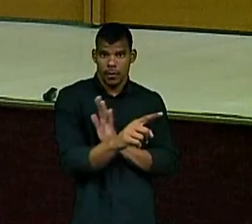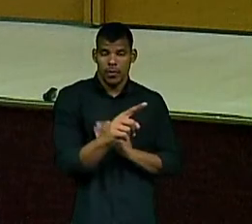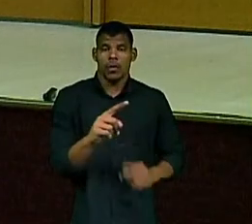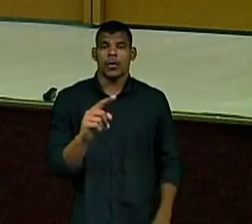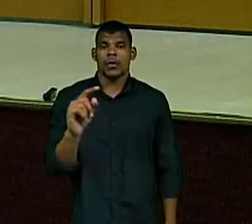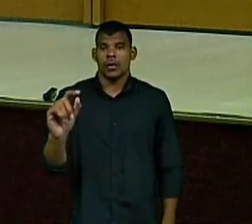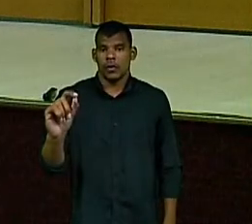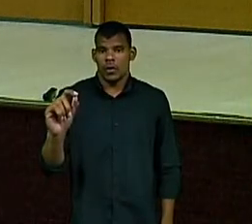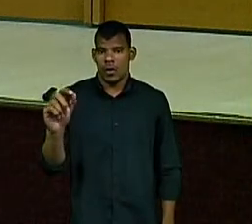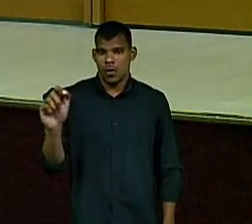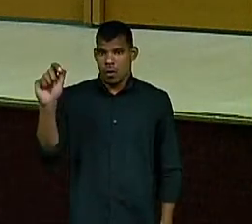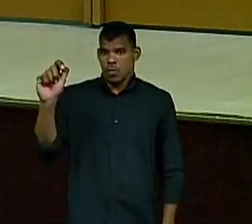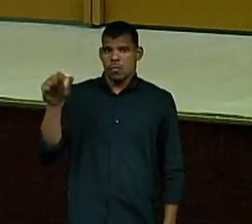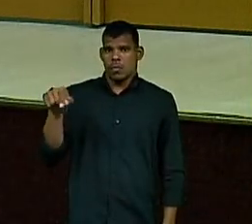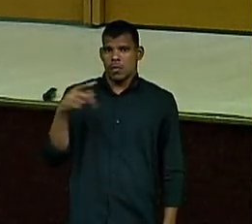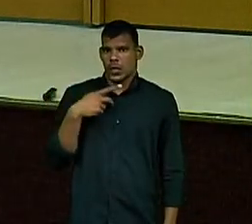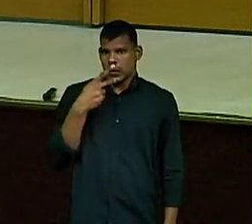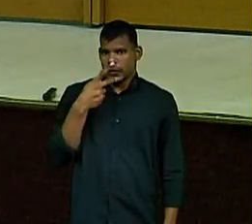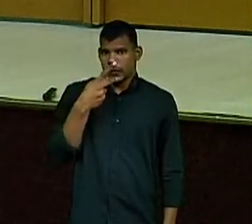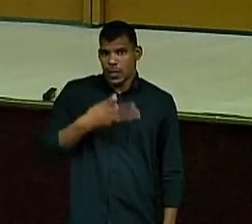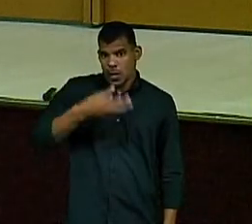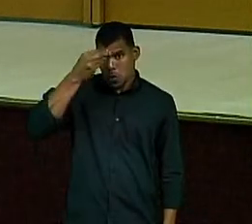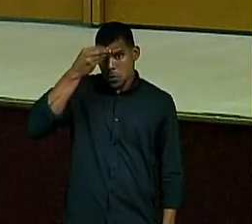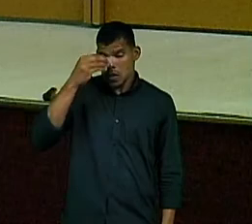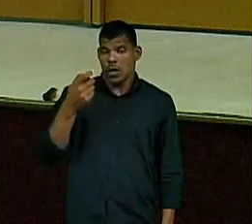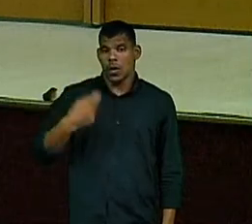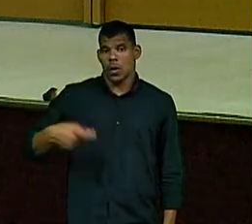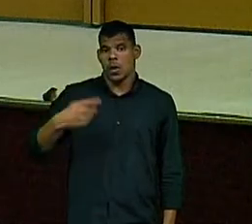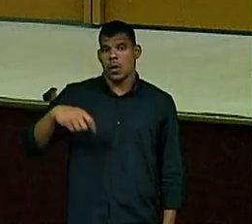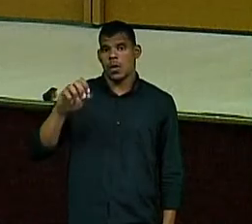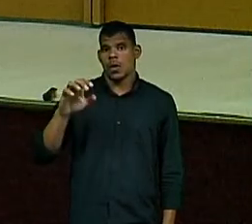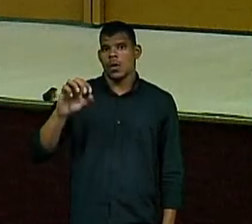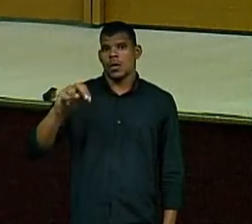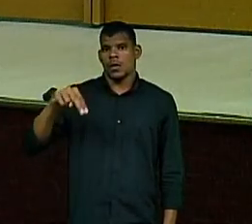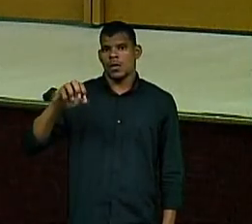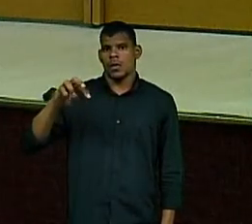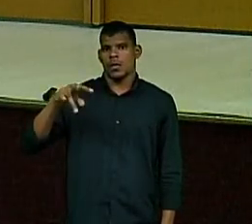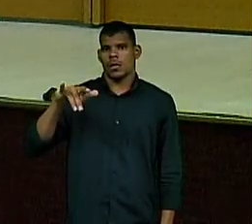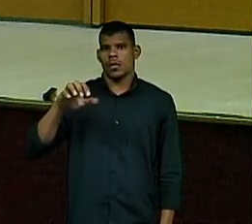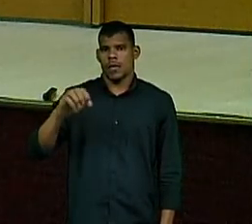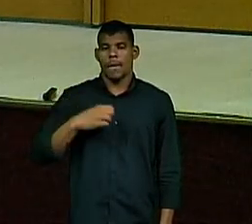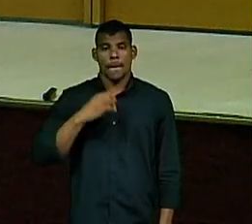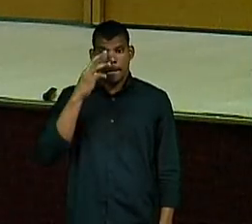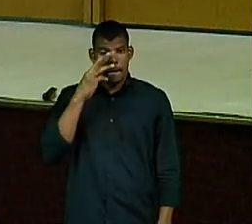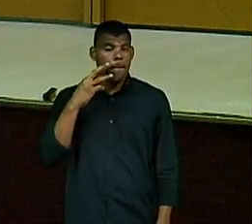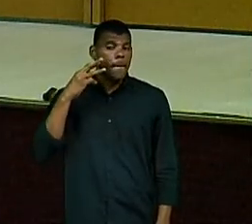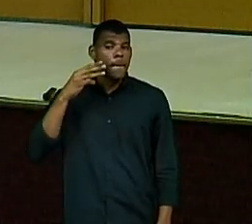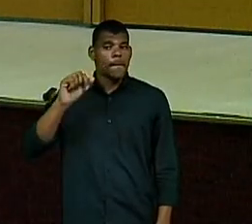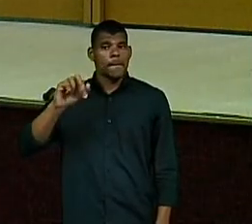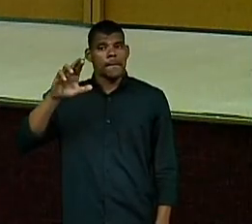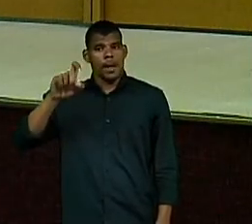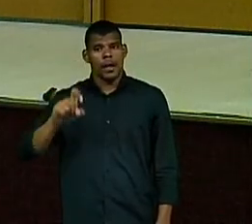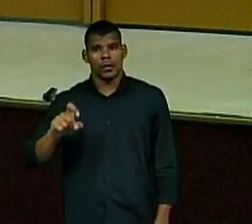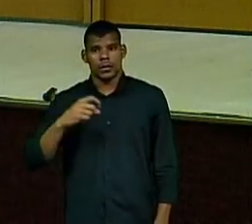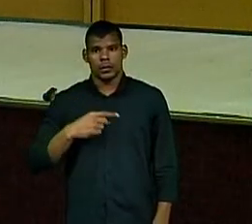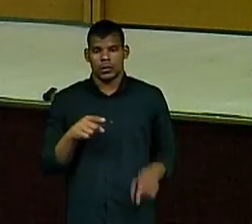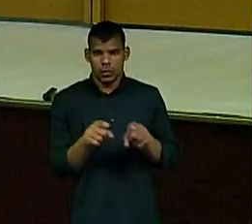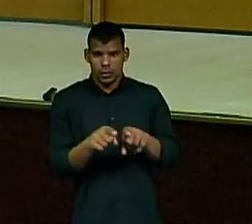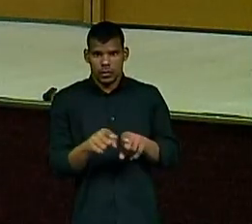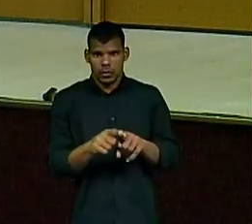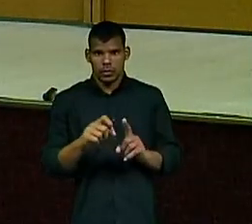massa perfeito materialismo histórico de Karl Marx socialismo Cristão